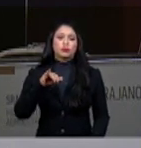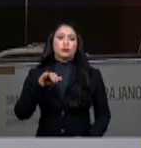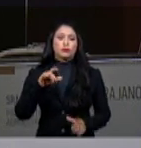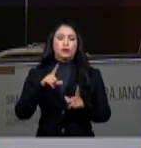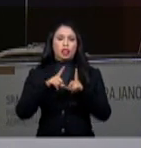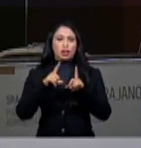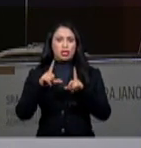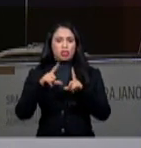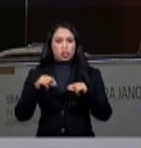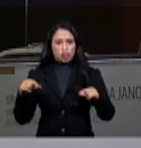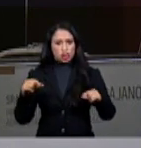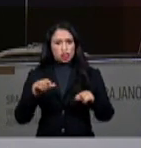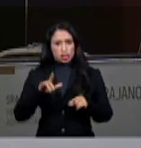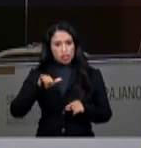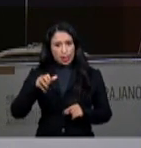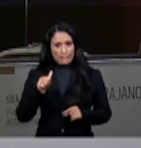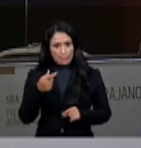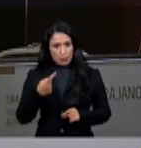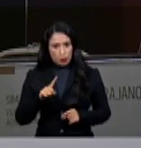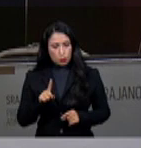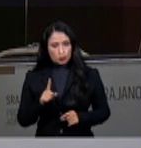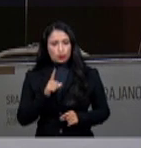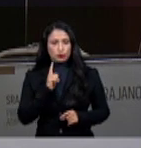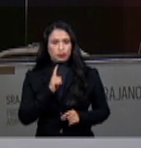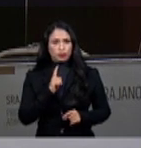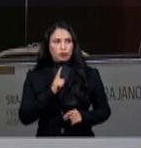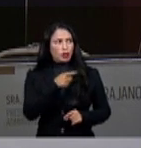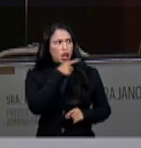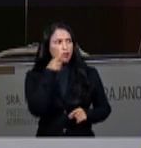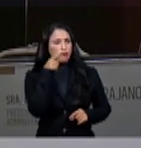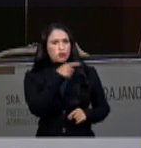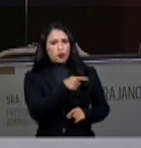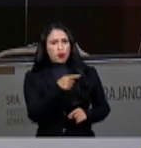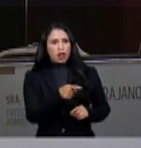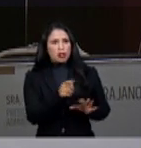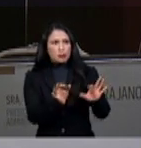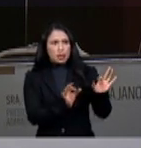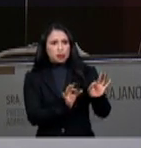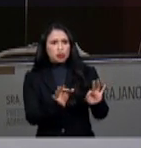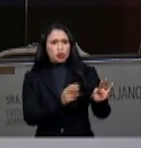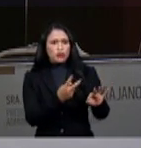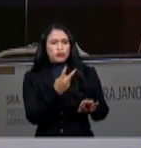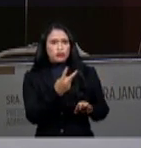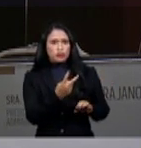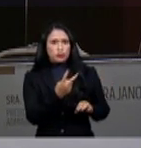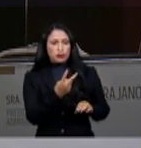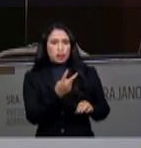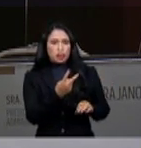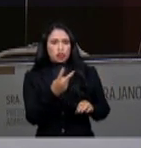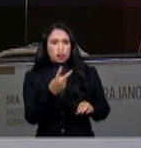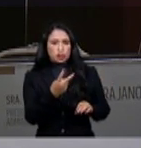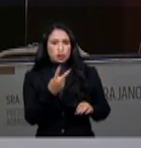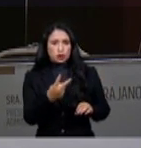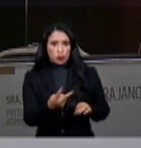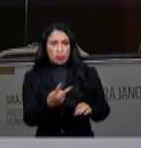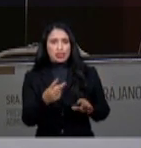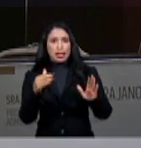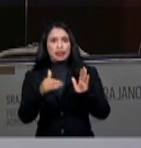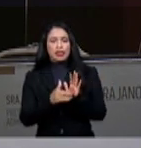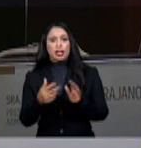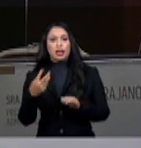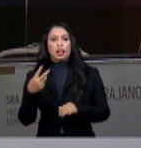pegar um tudo eu tava falando com a Maria Silvia nós vamos fazer um planejamento de 22 a 32 em quatro colunas